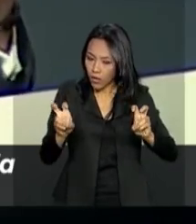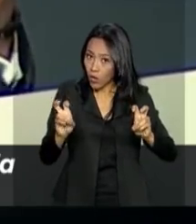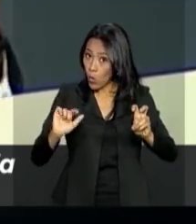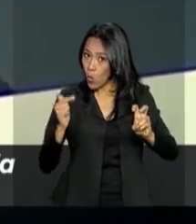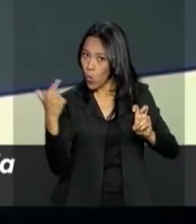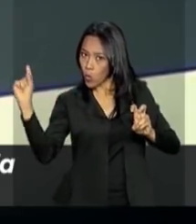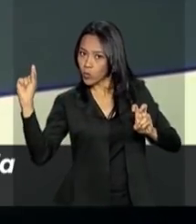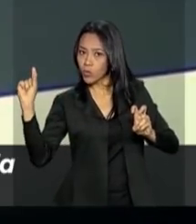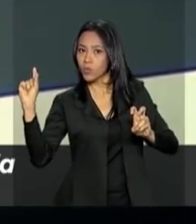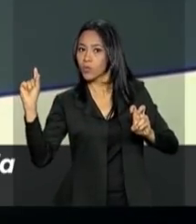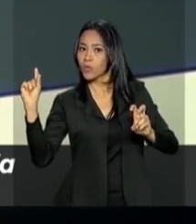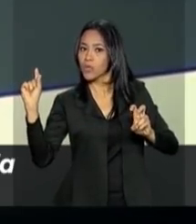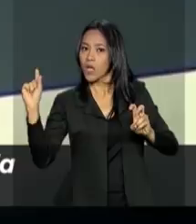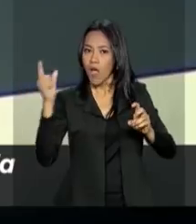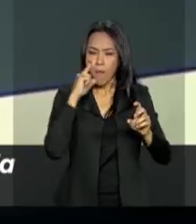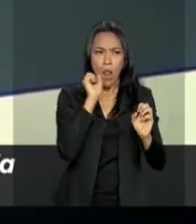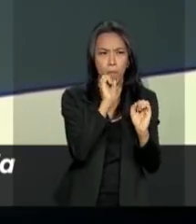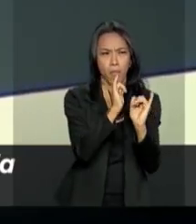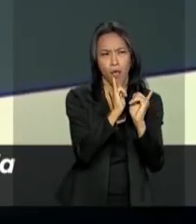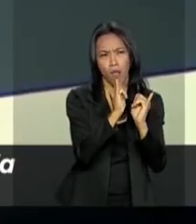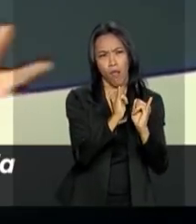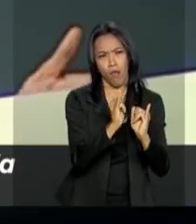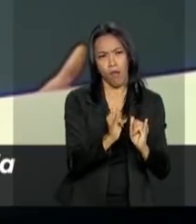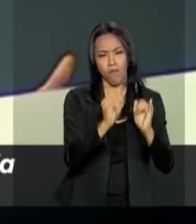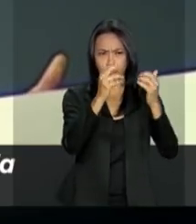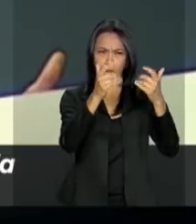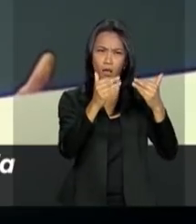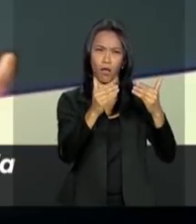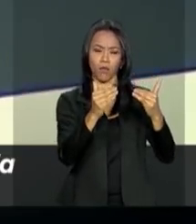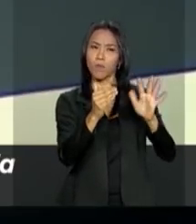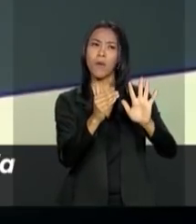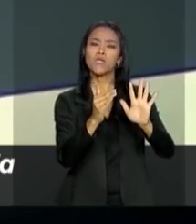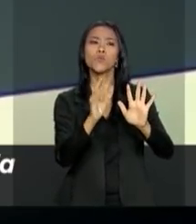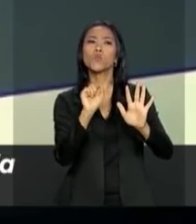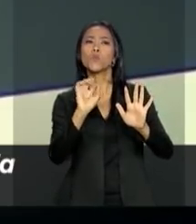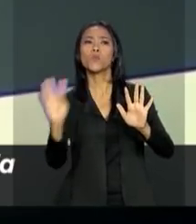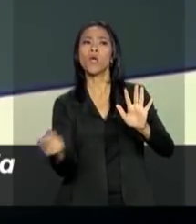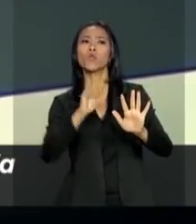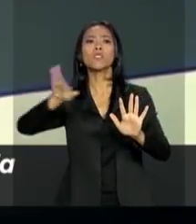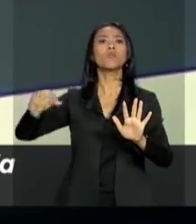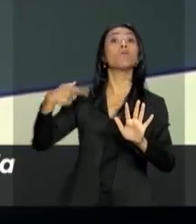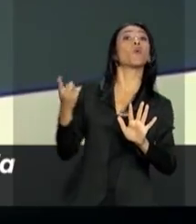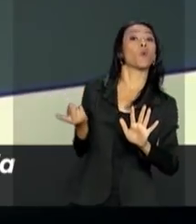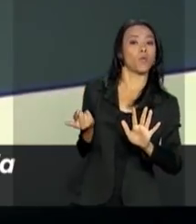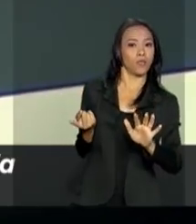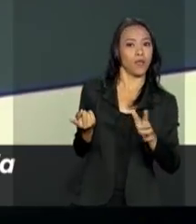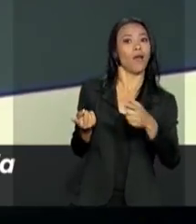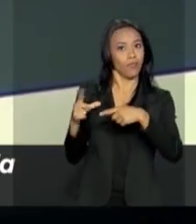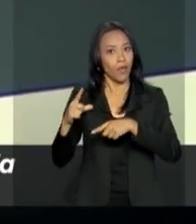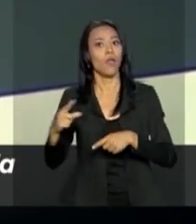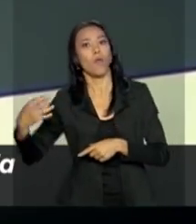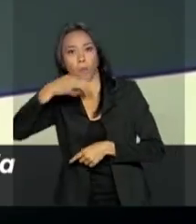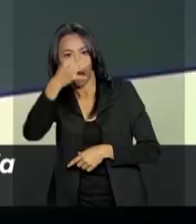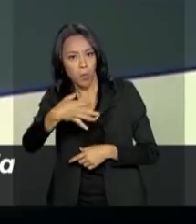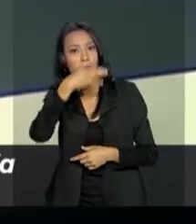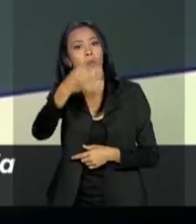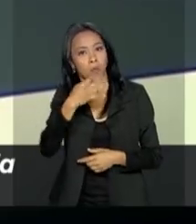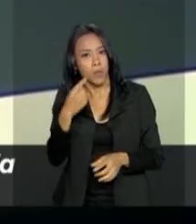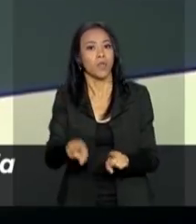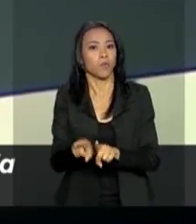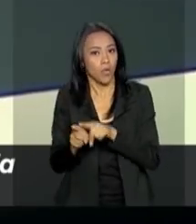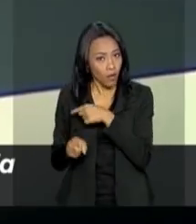lado que é para ouvir o outro lado e realmente trazer completar a informação por isso a liberdade de